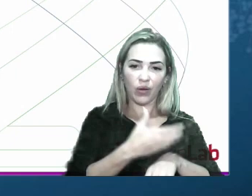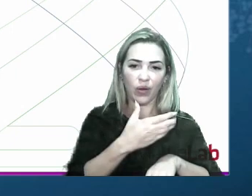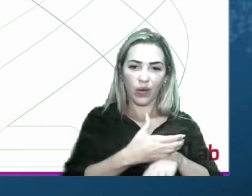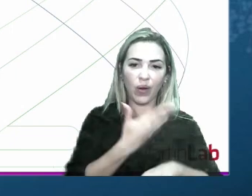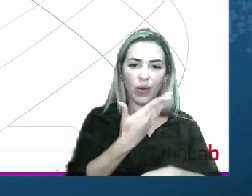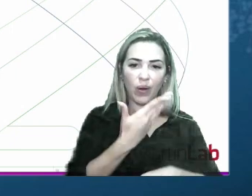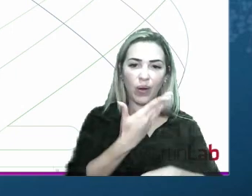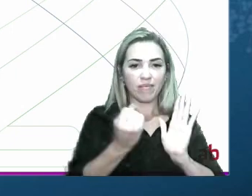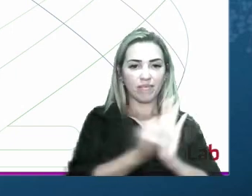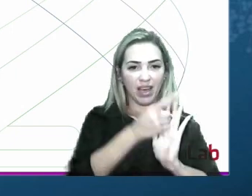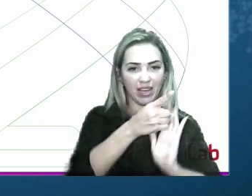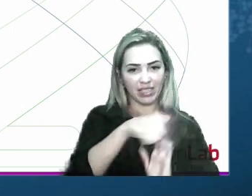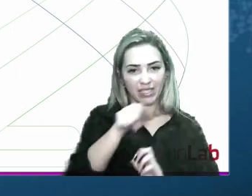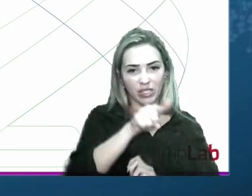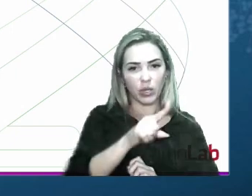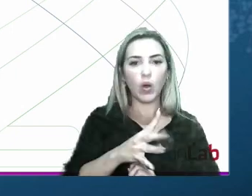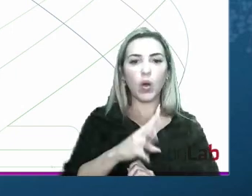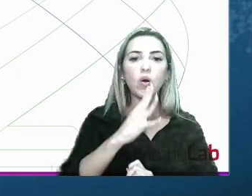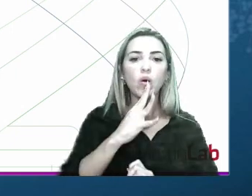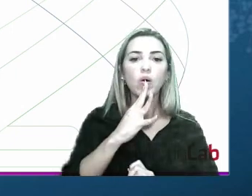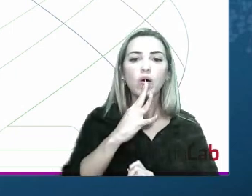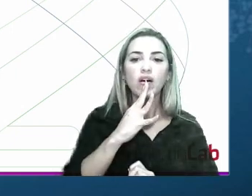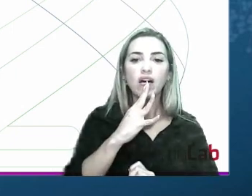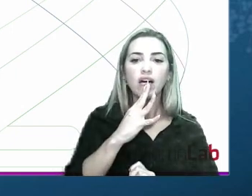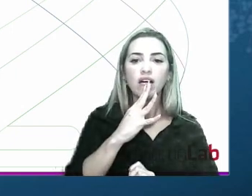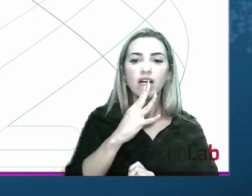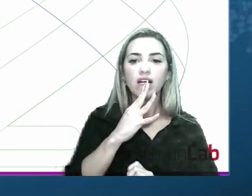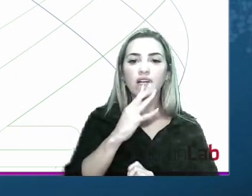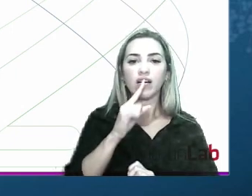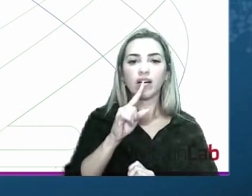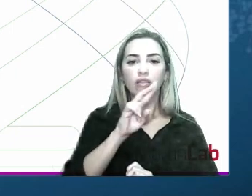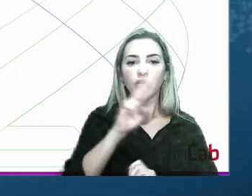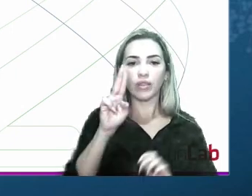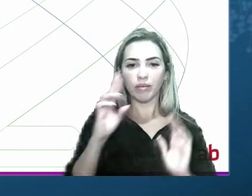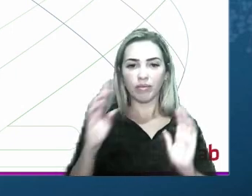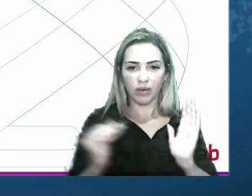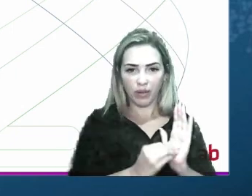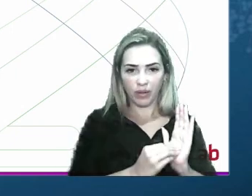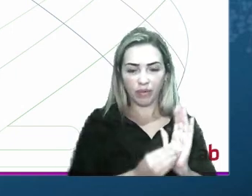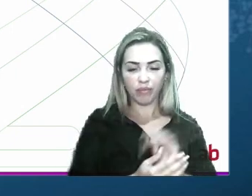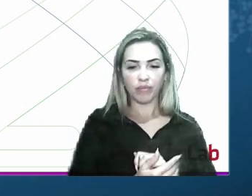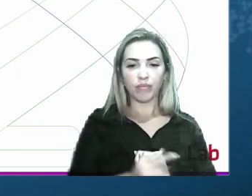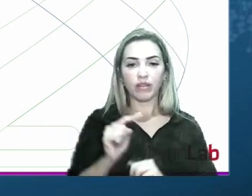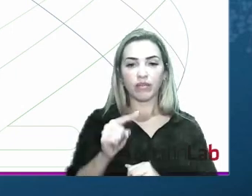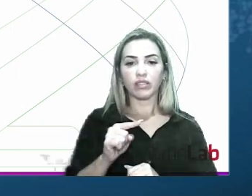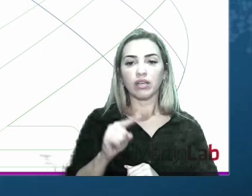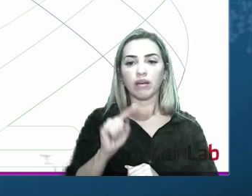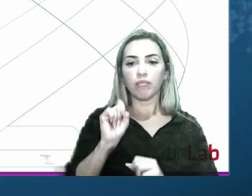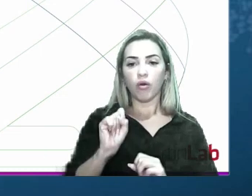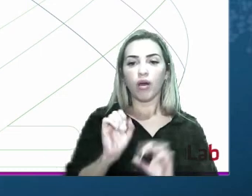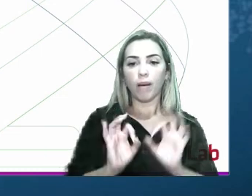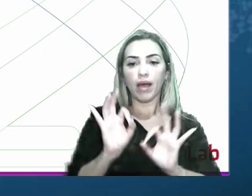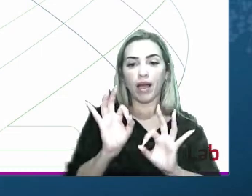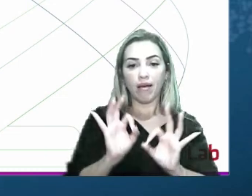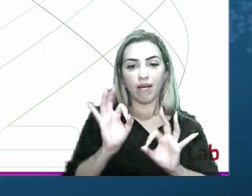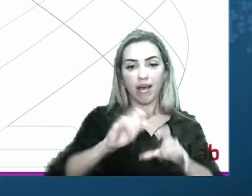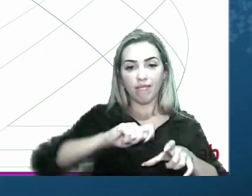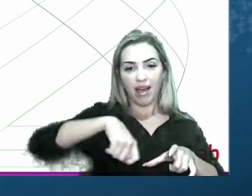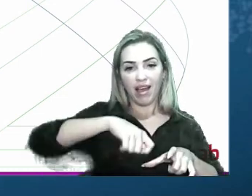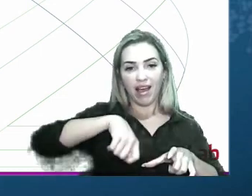essa marca de café? Então você diz o seu nome, eles escrevem o seu nome. Você também pode preparar nessas